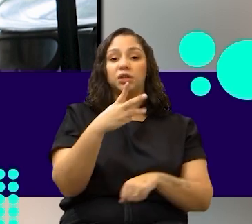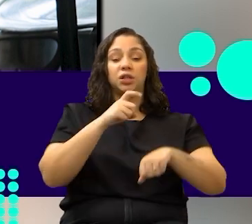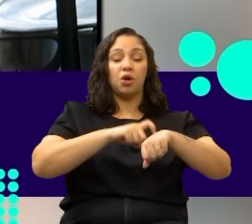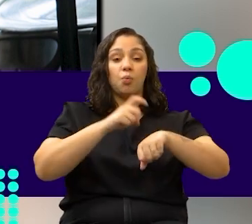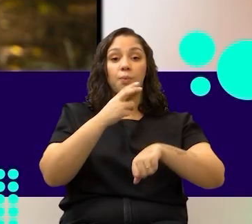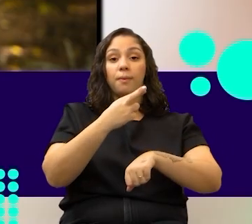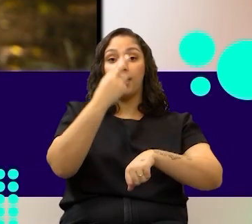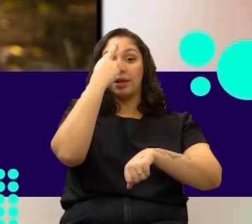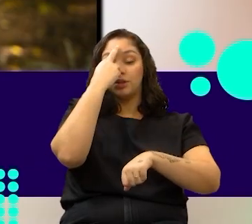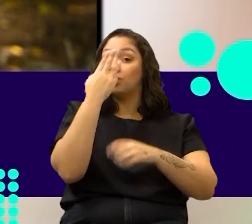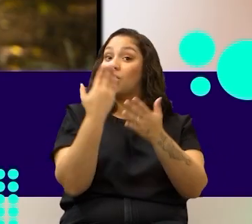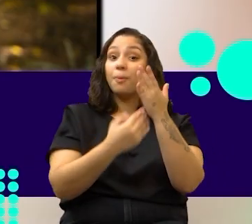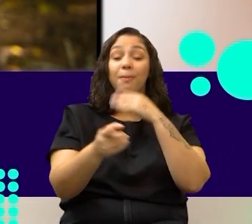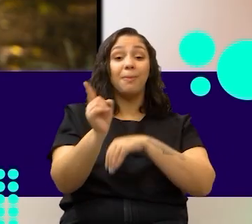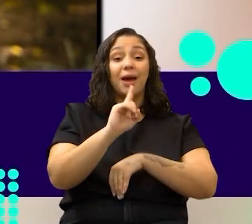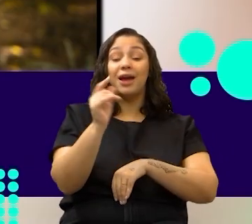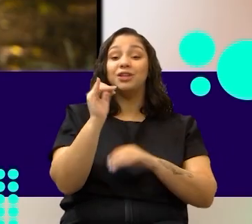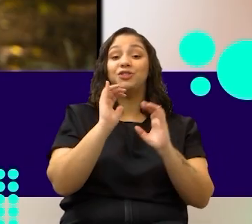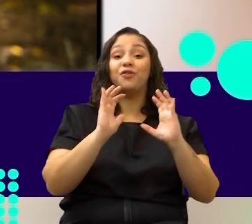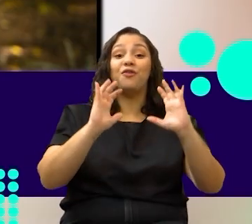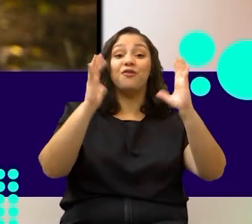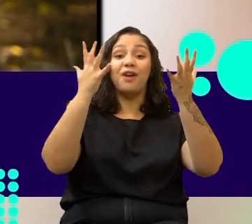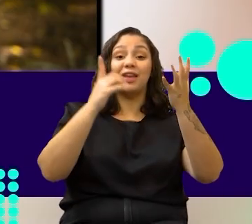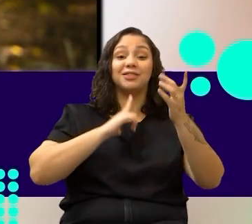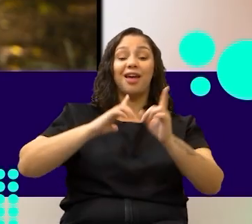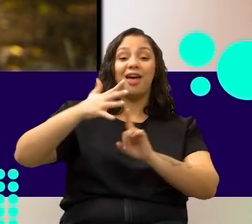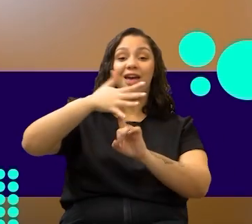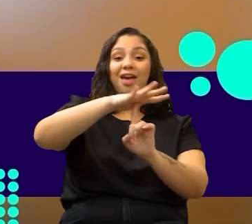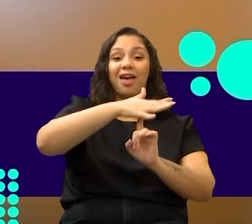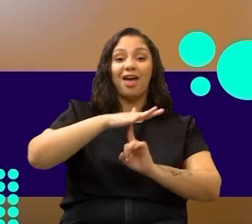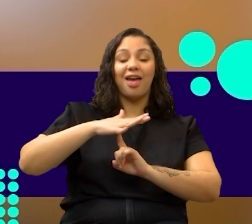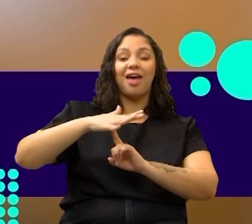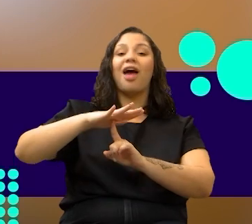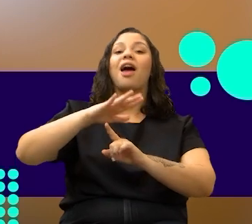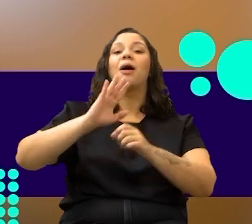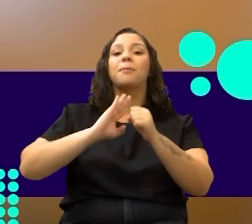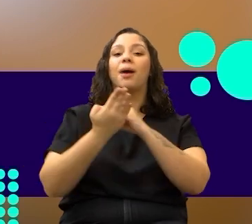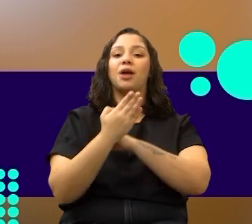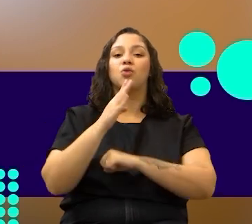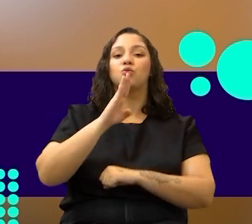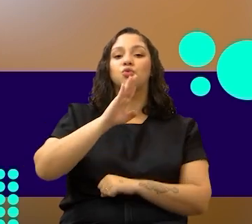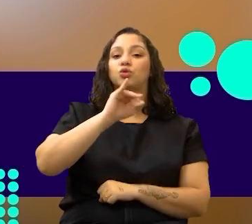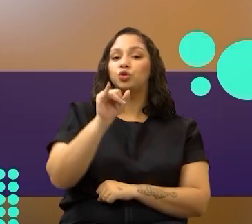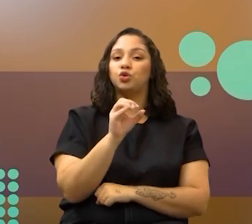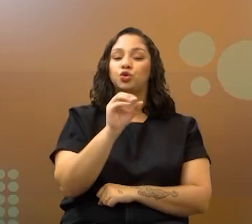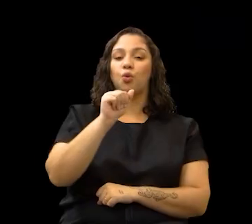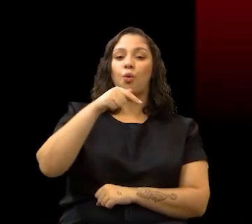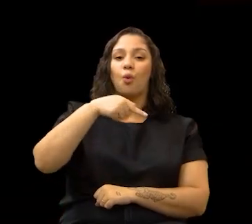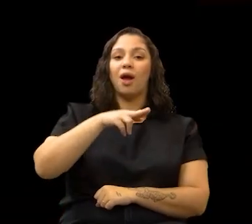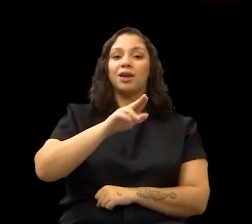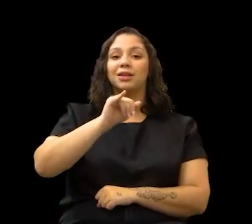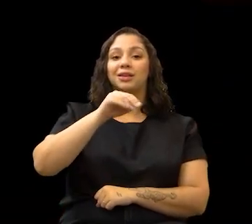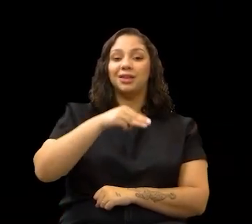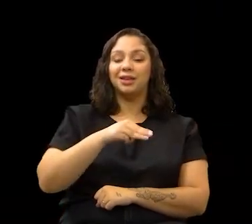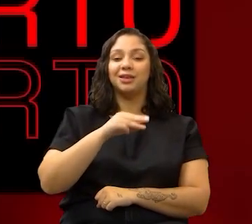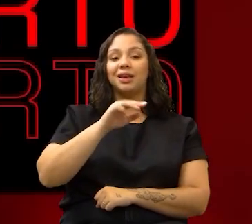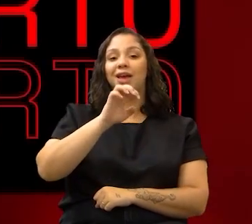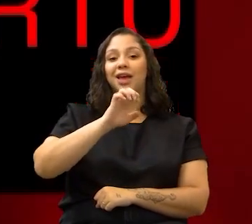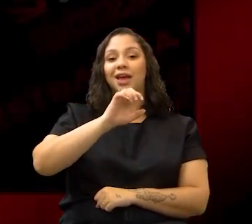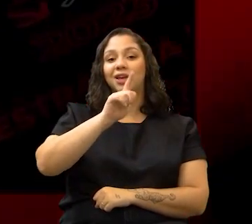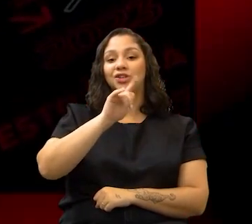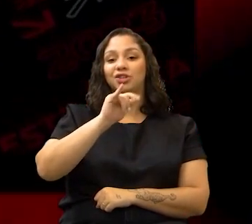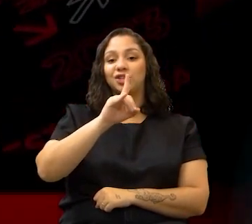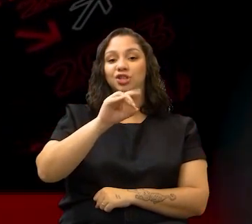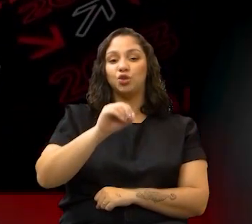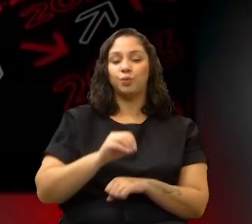ao meio-dia, não perca a festa italiana na Praça Dom Agnello Rossi, em Joaquim Egídio. A Orquestra